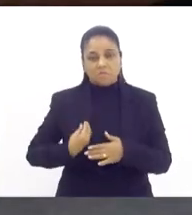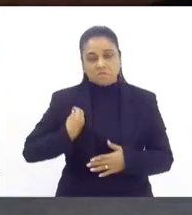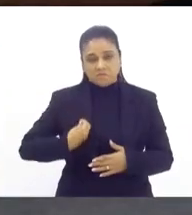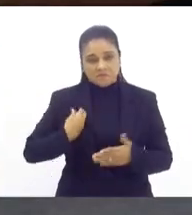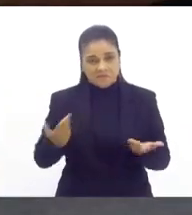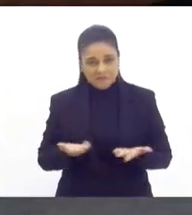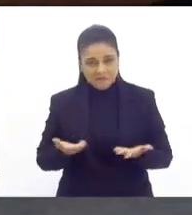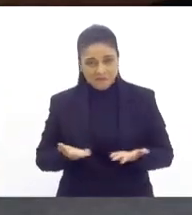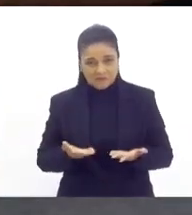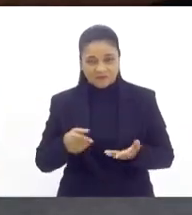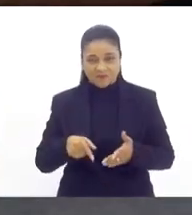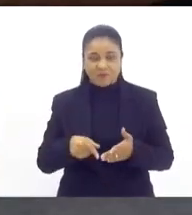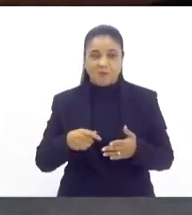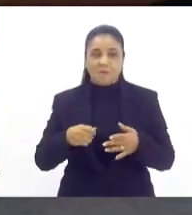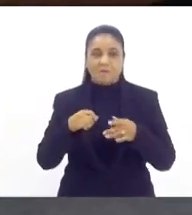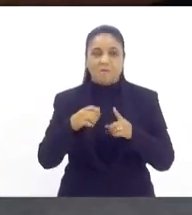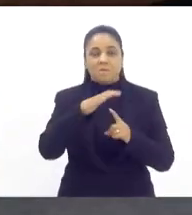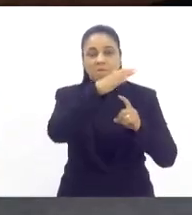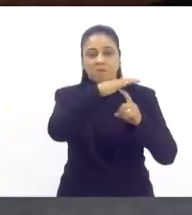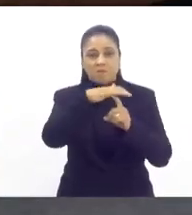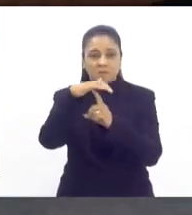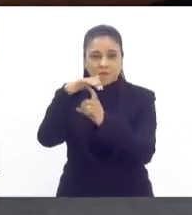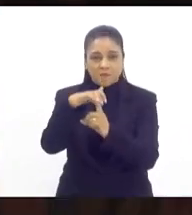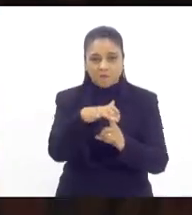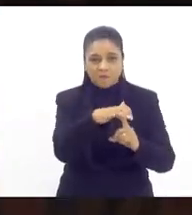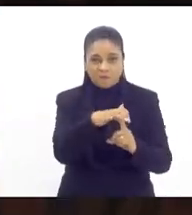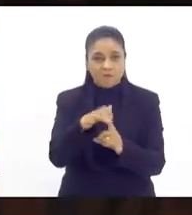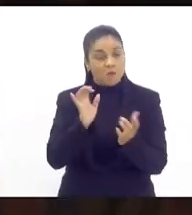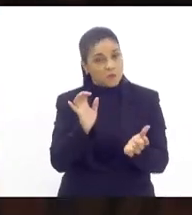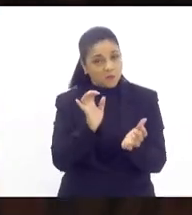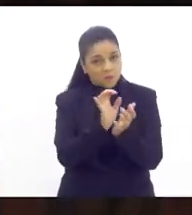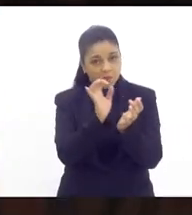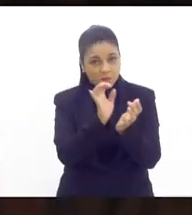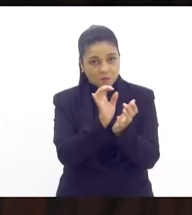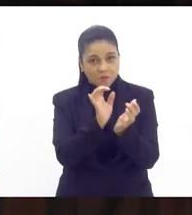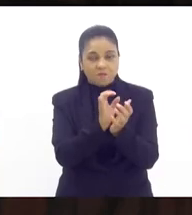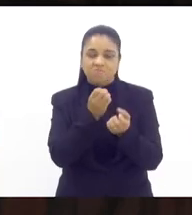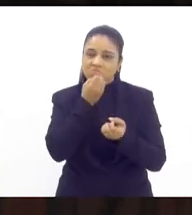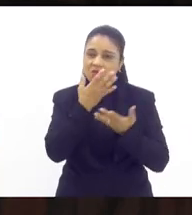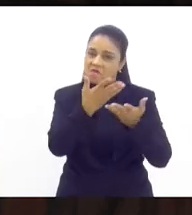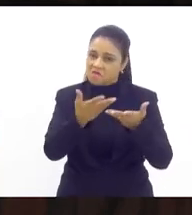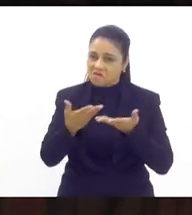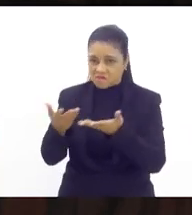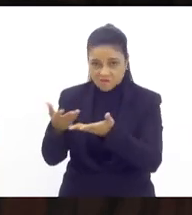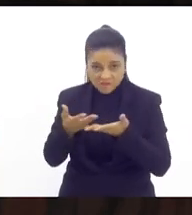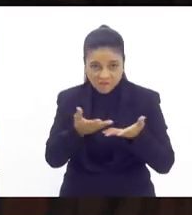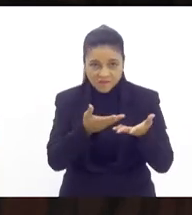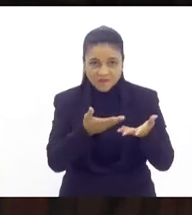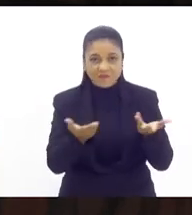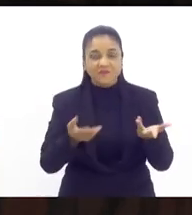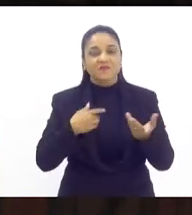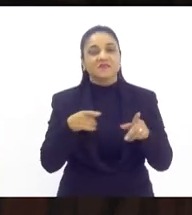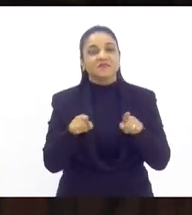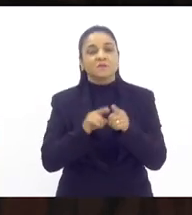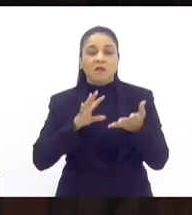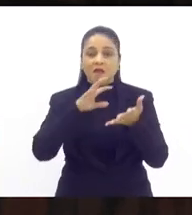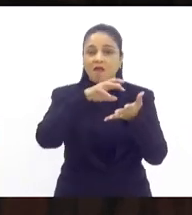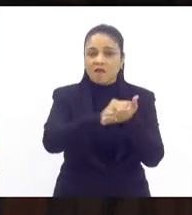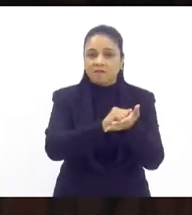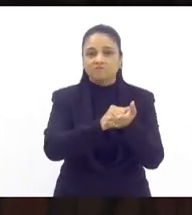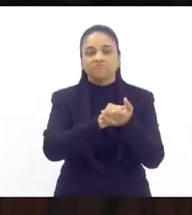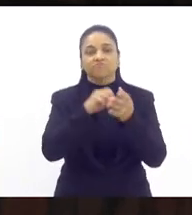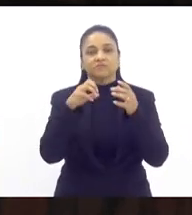Brigada de veterano paraquedista se e a sua equipe bem-vindo vocês queremos também registrar